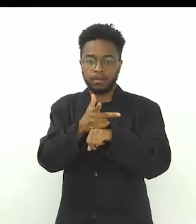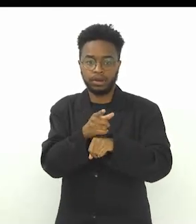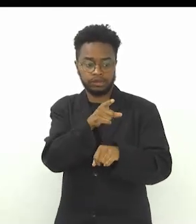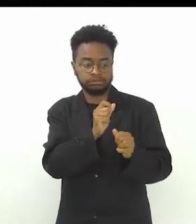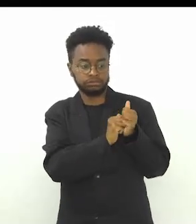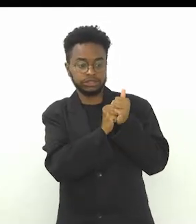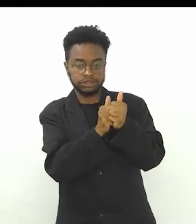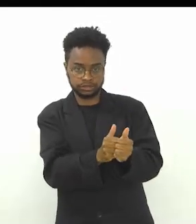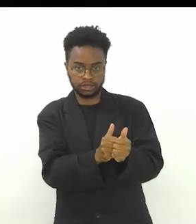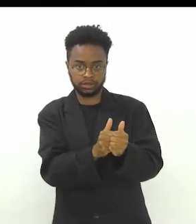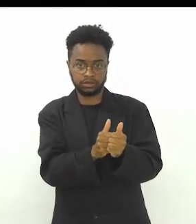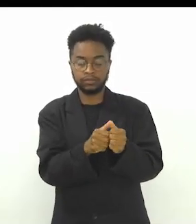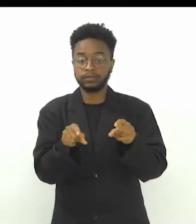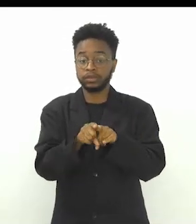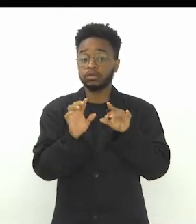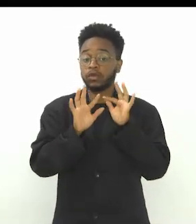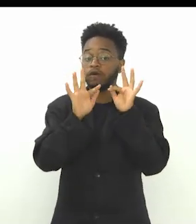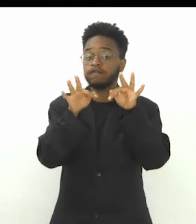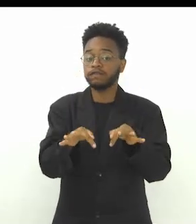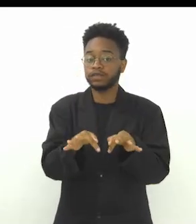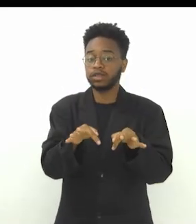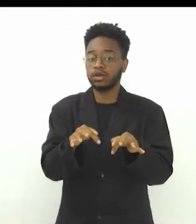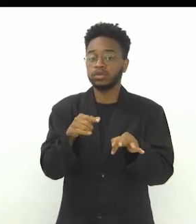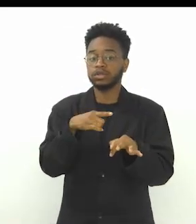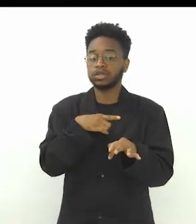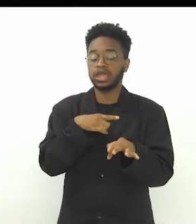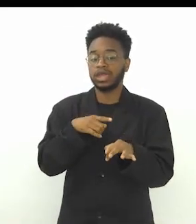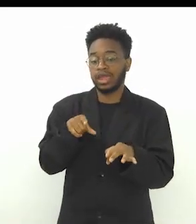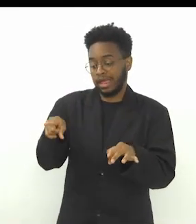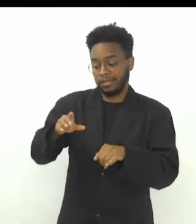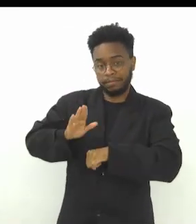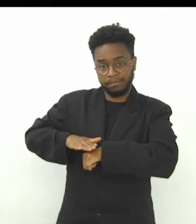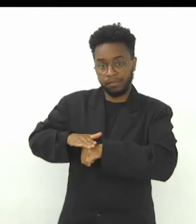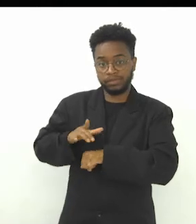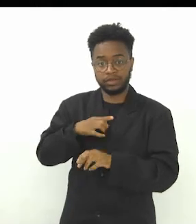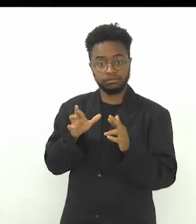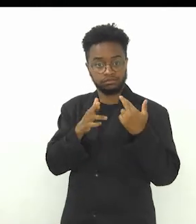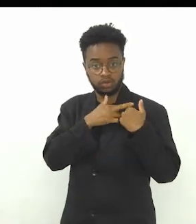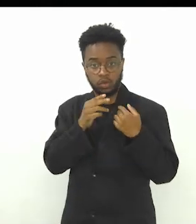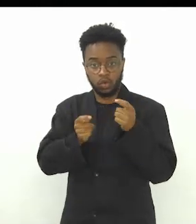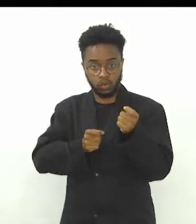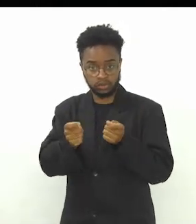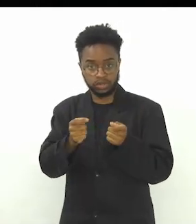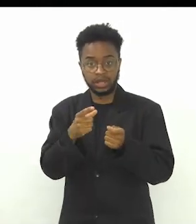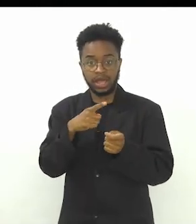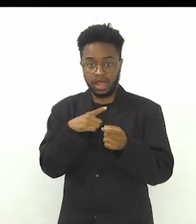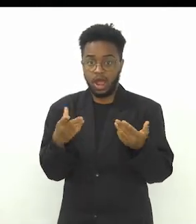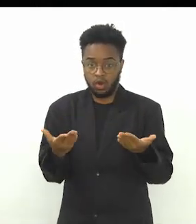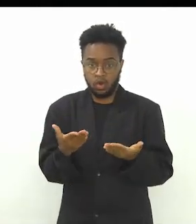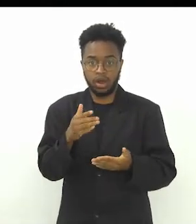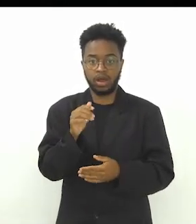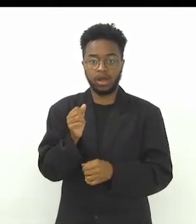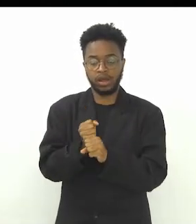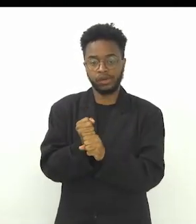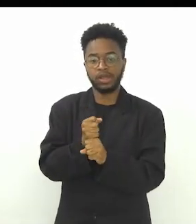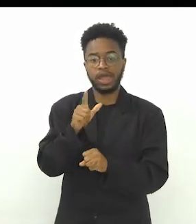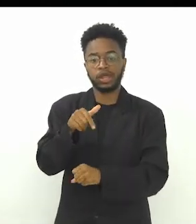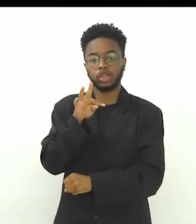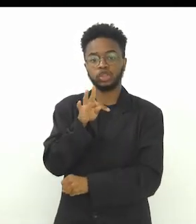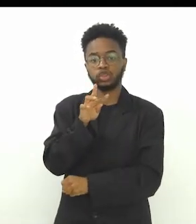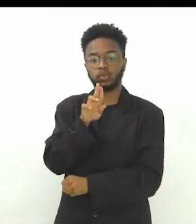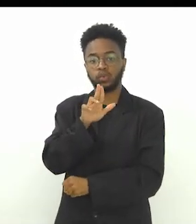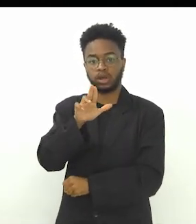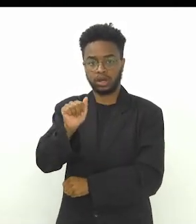vai seguindo. E no final de tudo, o desfile fica na mão daquela pessoa. Esse ano foi até a Tuca, que é uma outra grande amiga